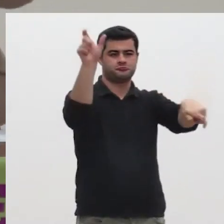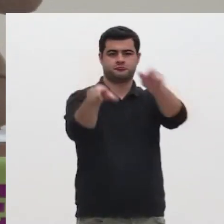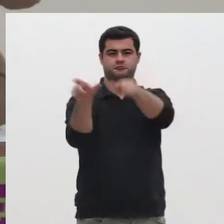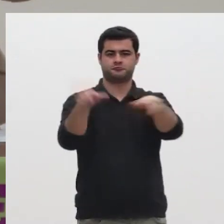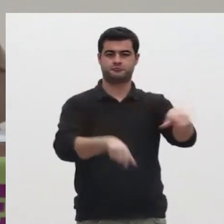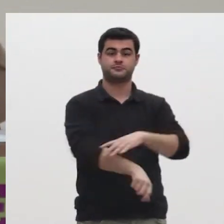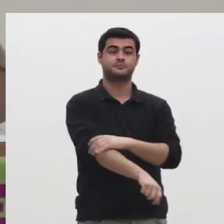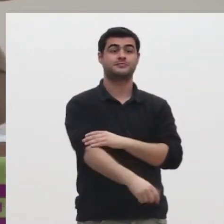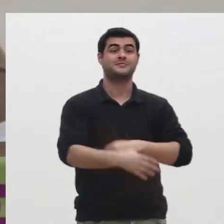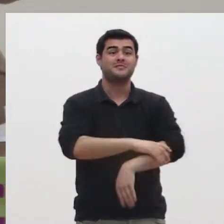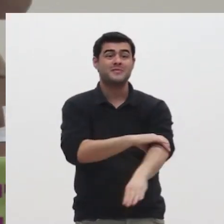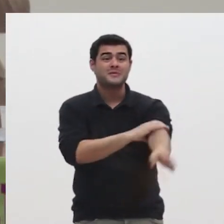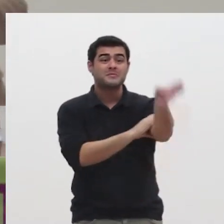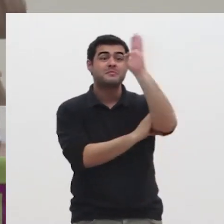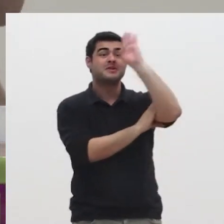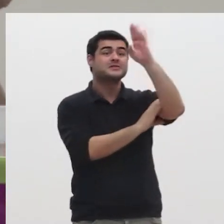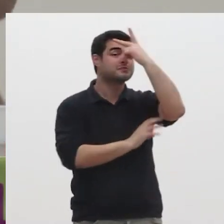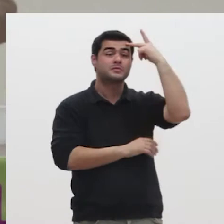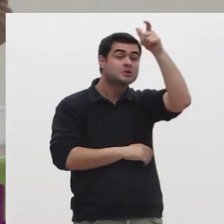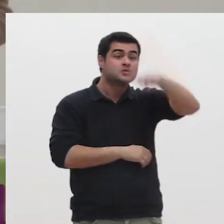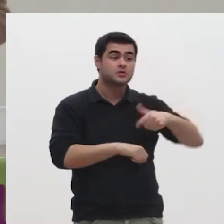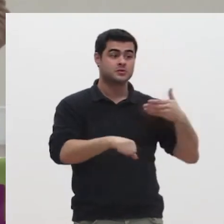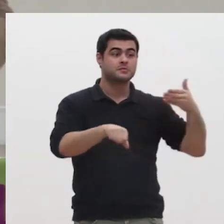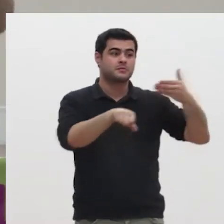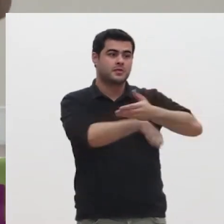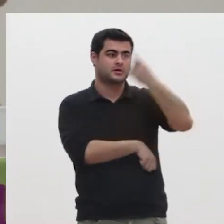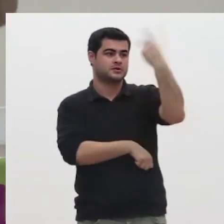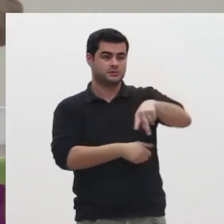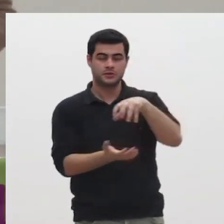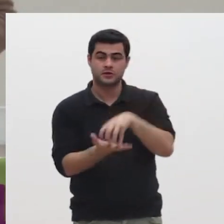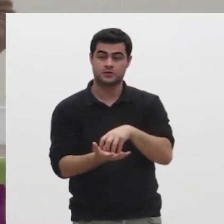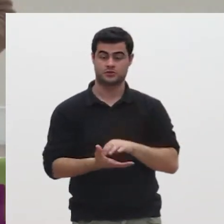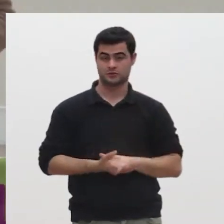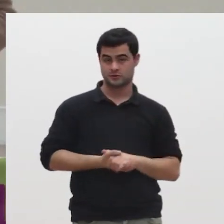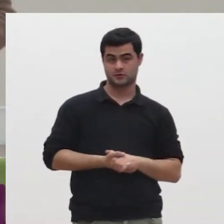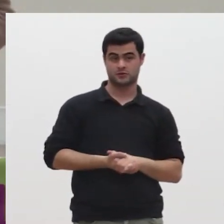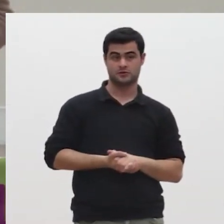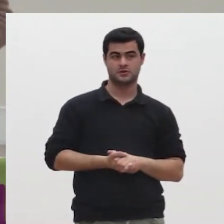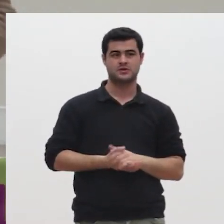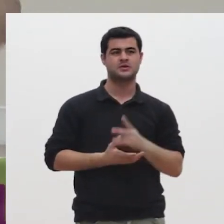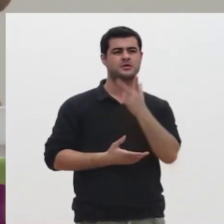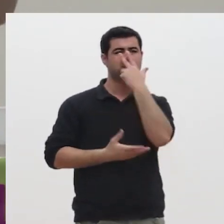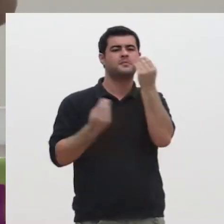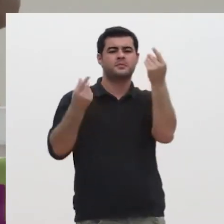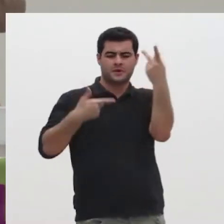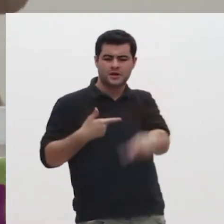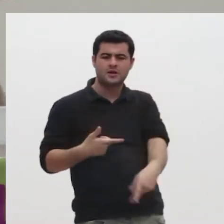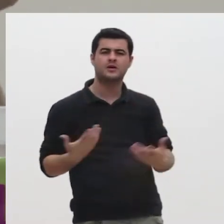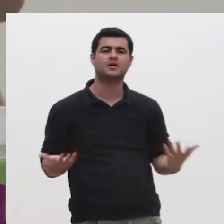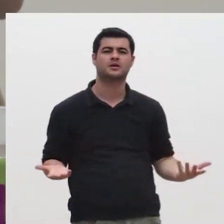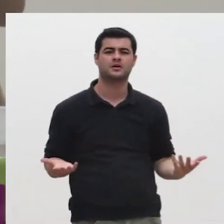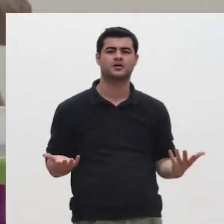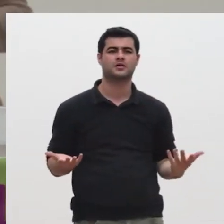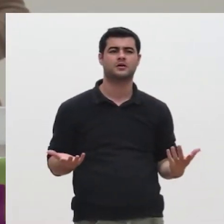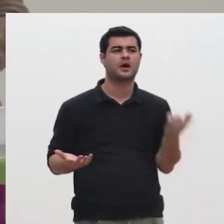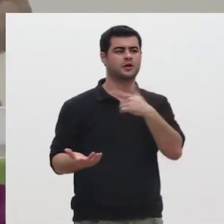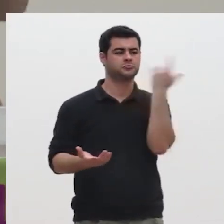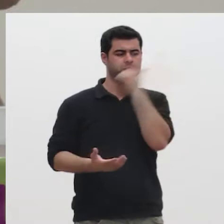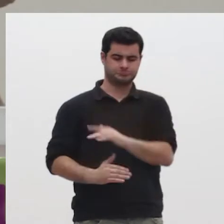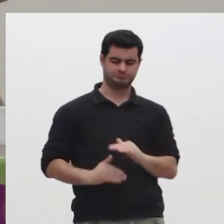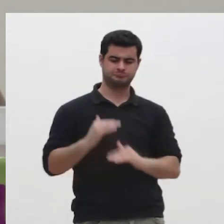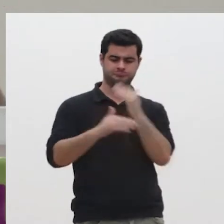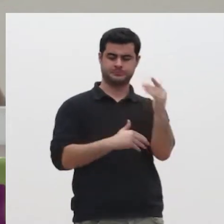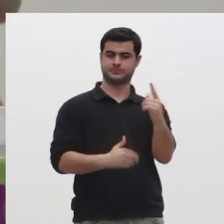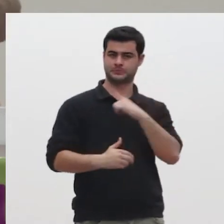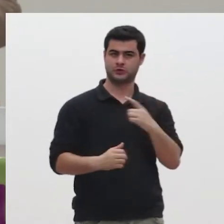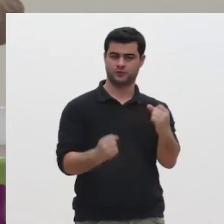as pessoas que participam desta instituição. Eu sei o que precisa o setor de agrária, e o setor de agrária ganhou muito.